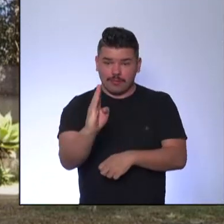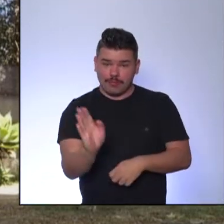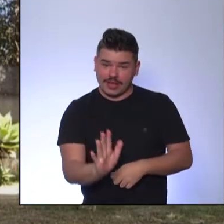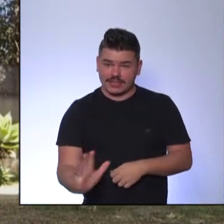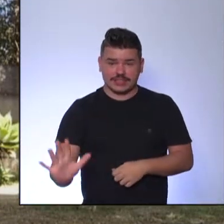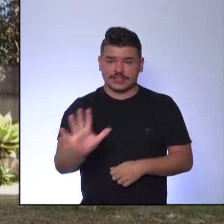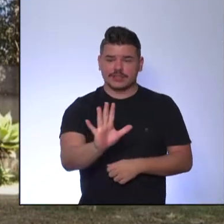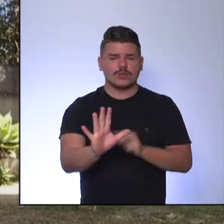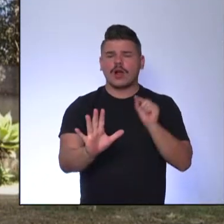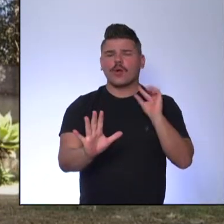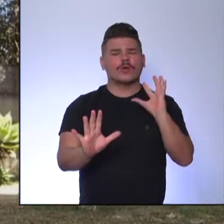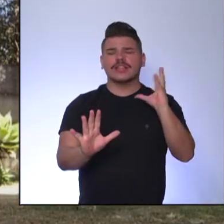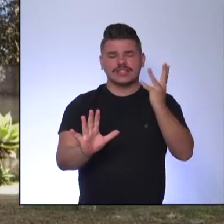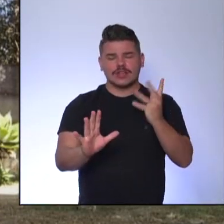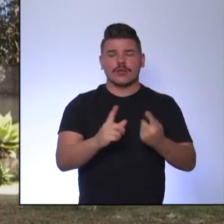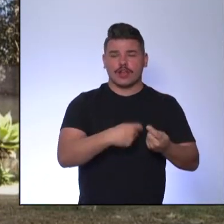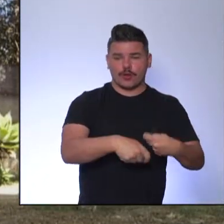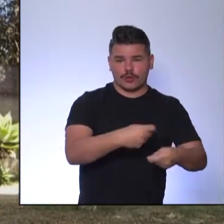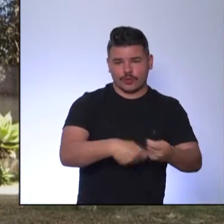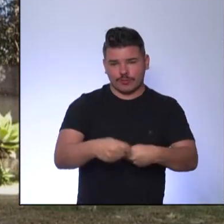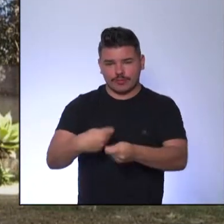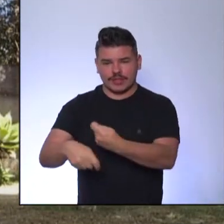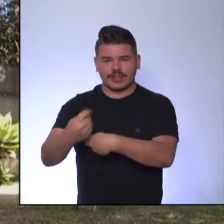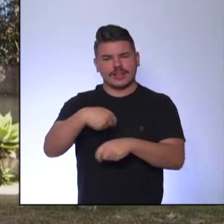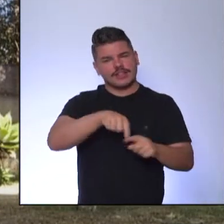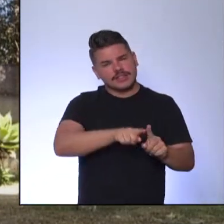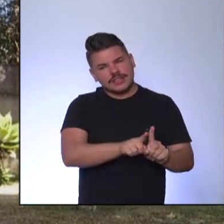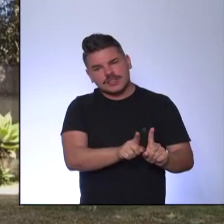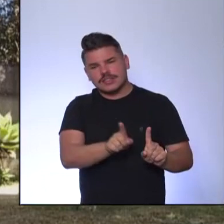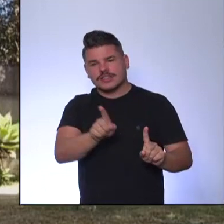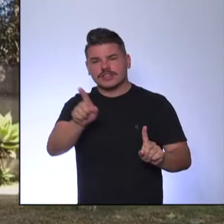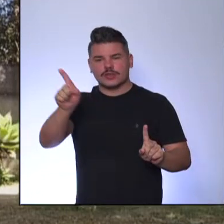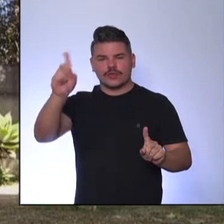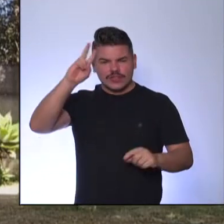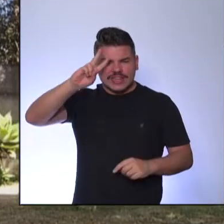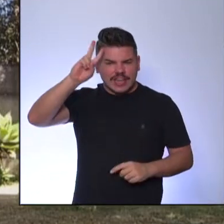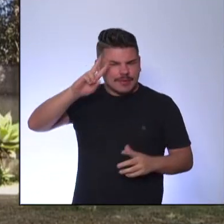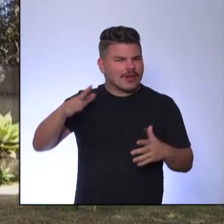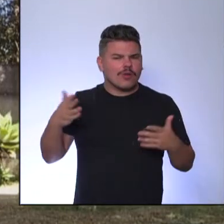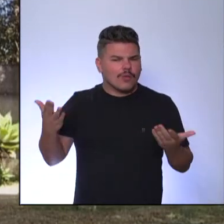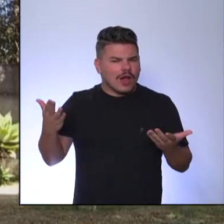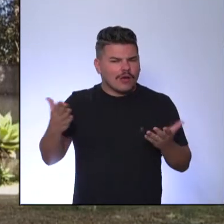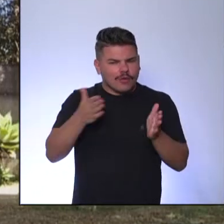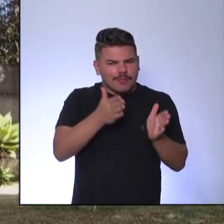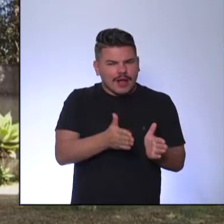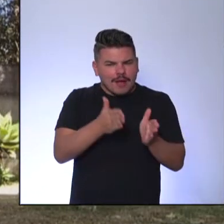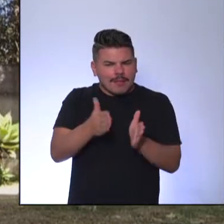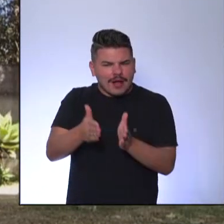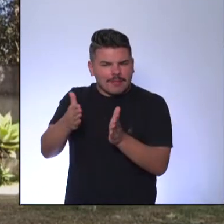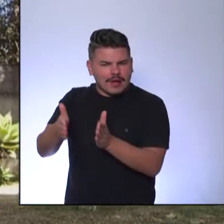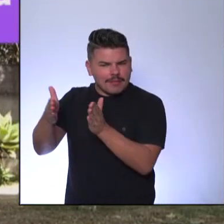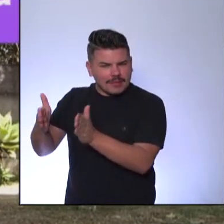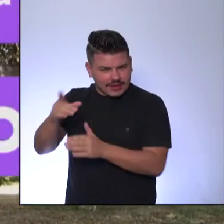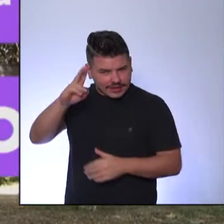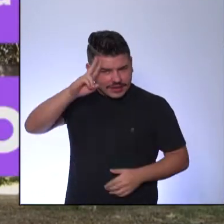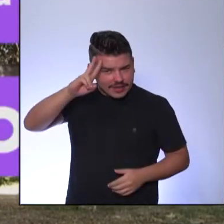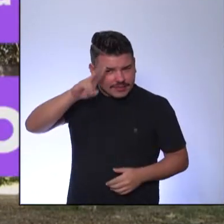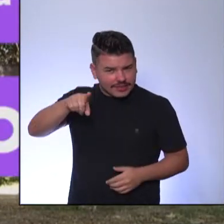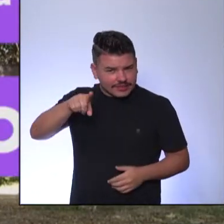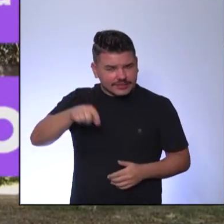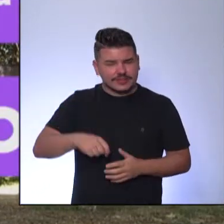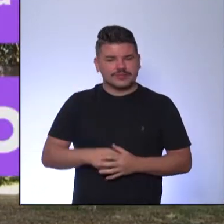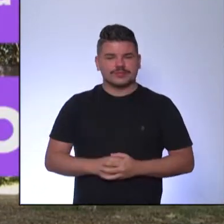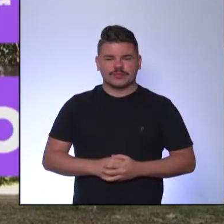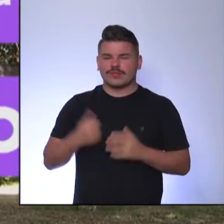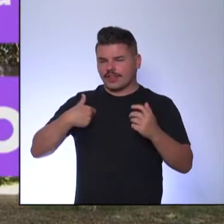por alguns ciclos econômicos. Você consegue lembrar quais foram e em qual ordem eles aconteceram?